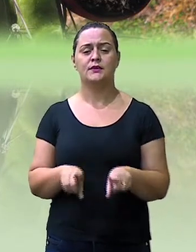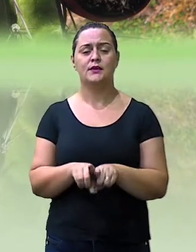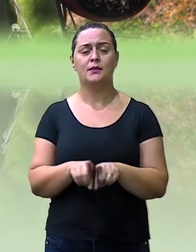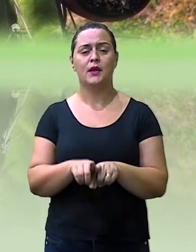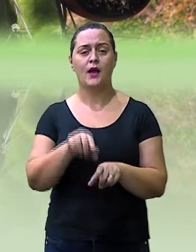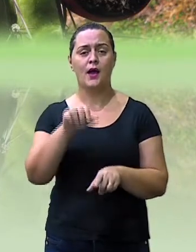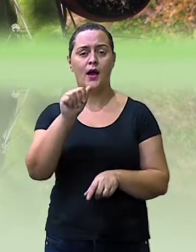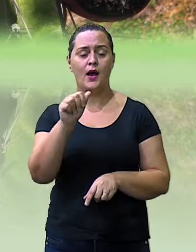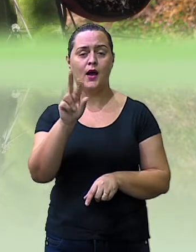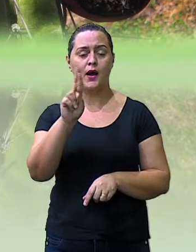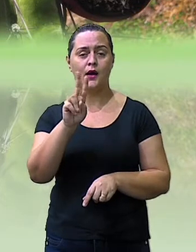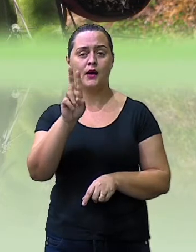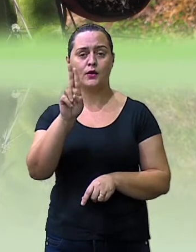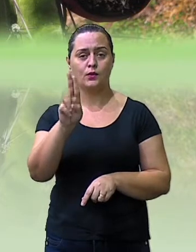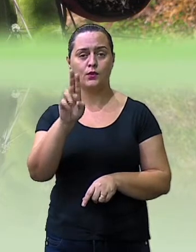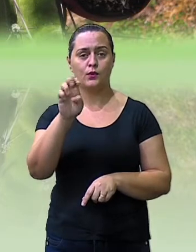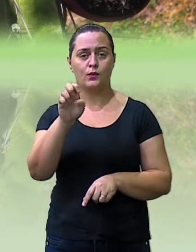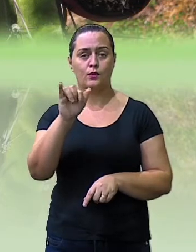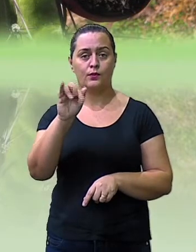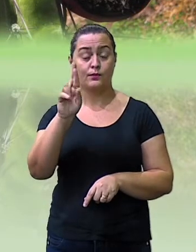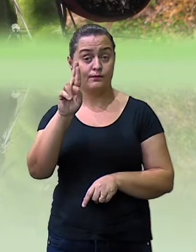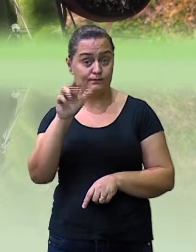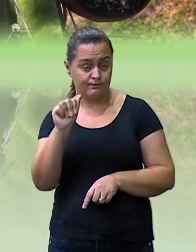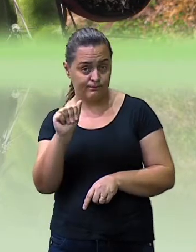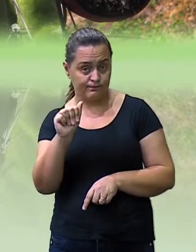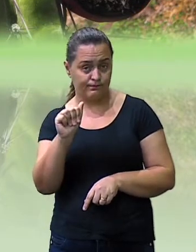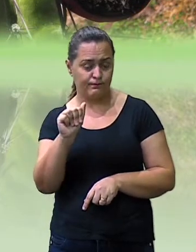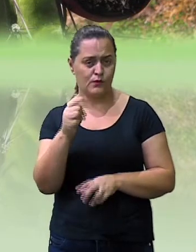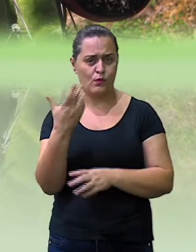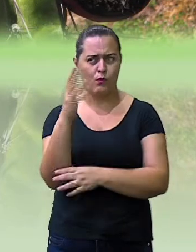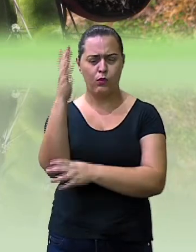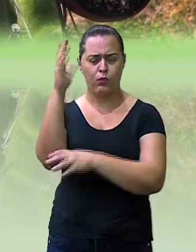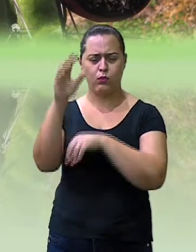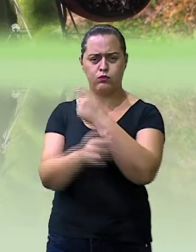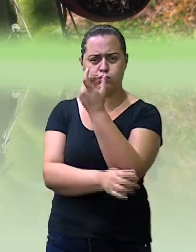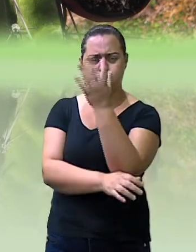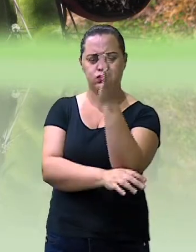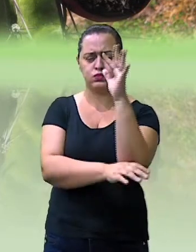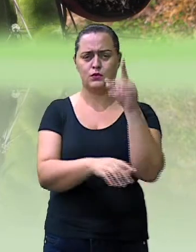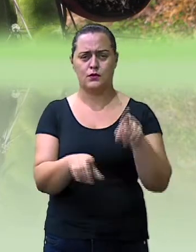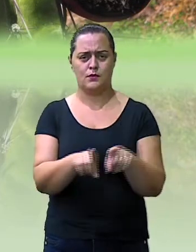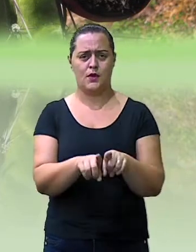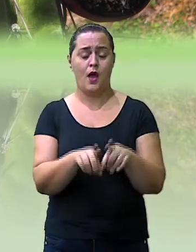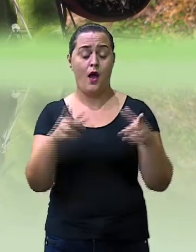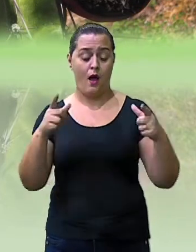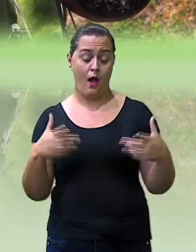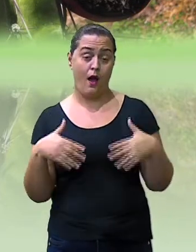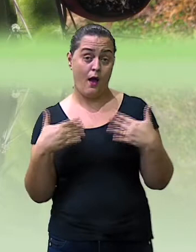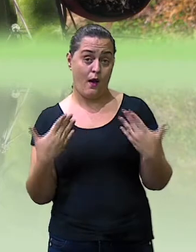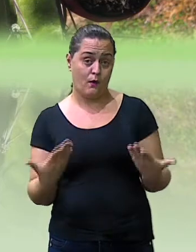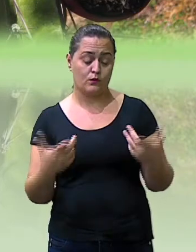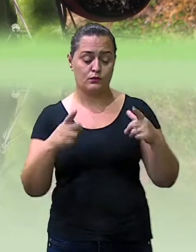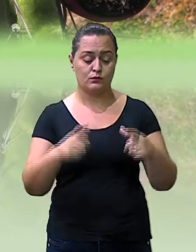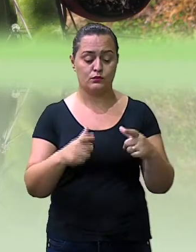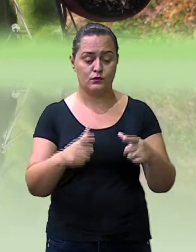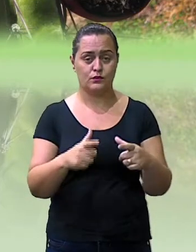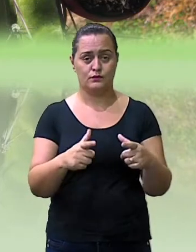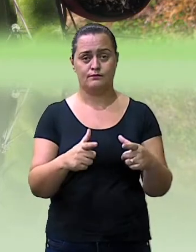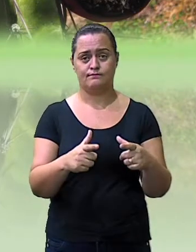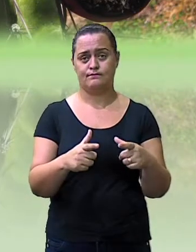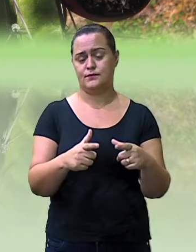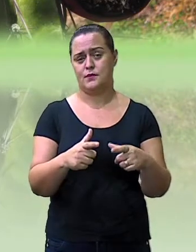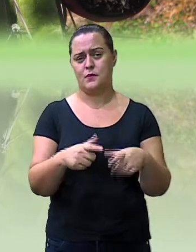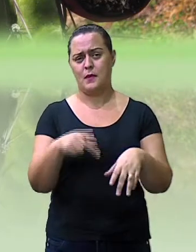baraúna. Nas áreas mais secas de solo raso e pedregoso, a Caatinga se reduz